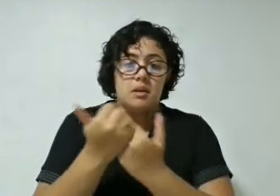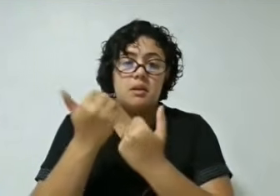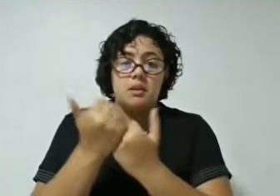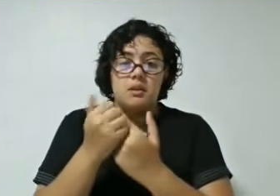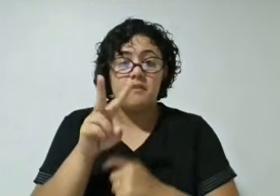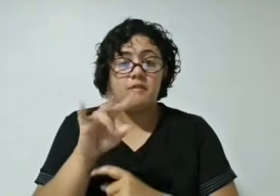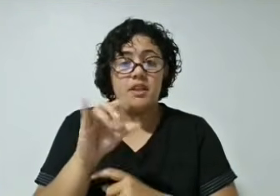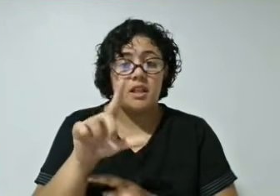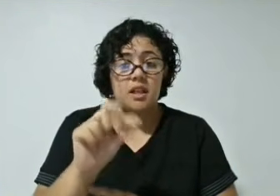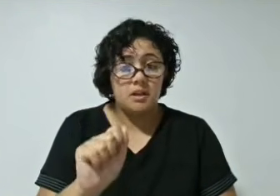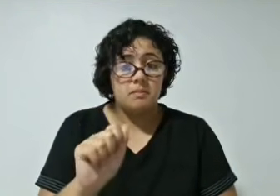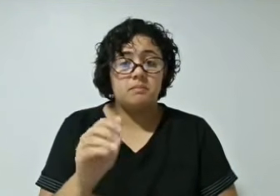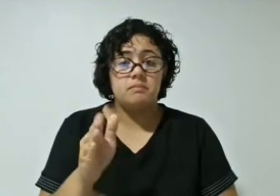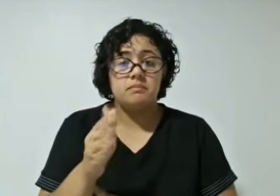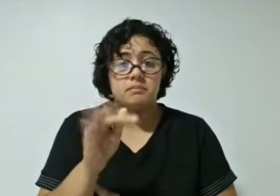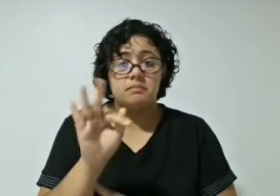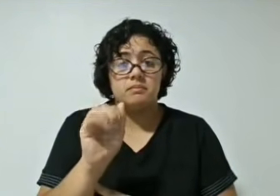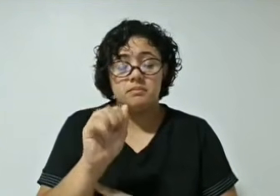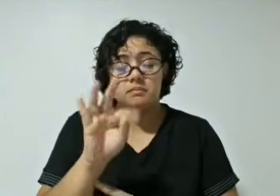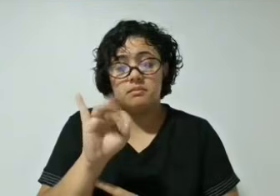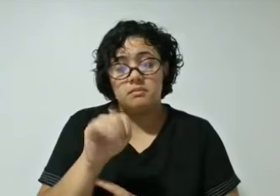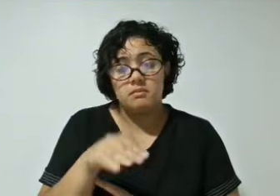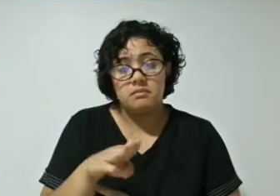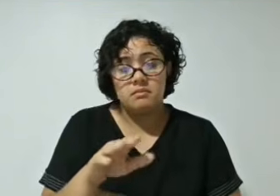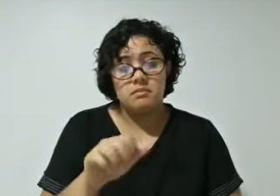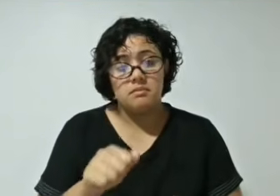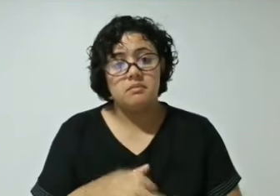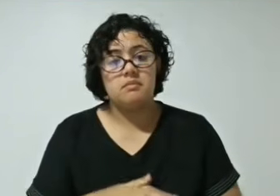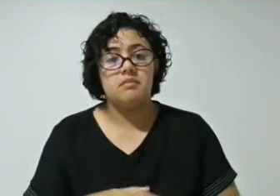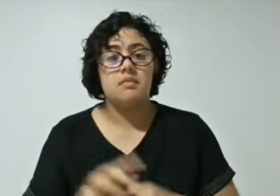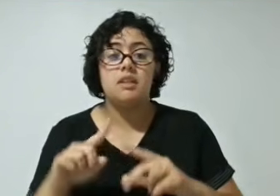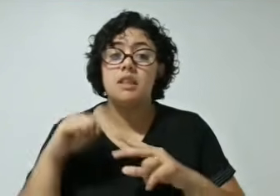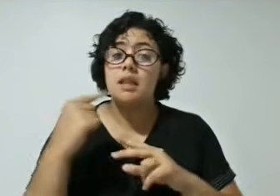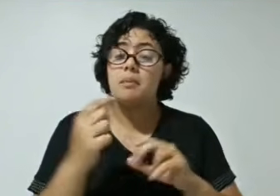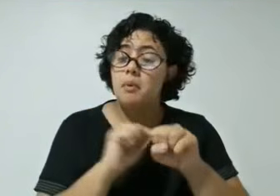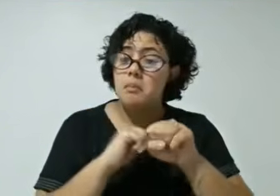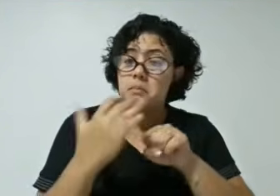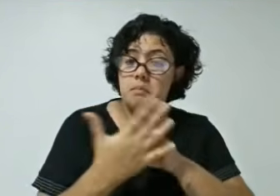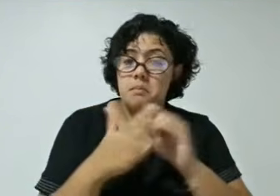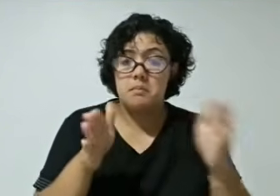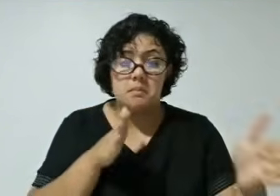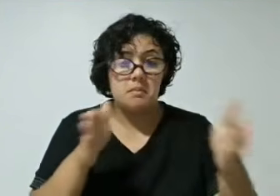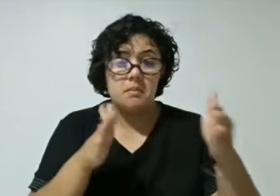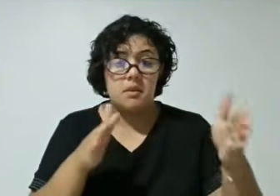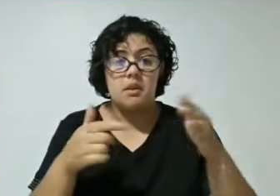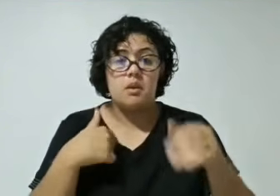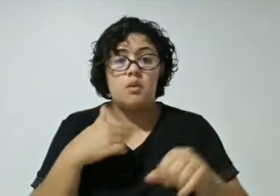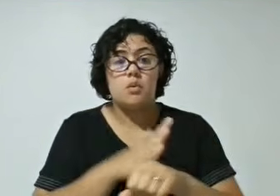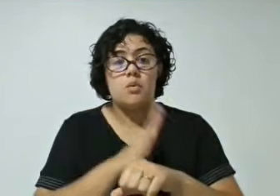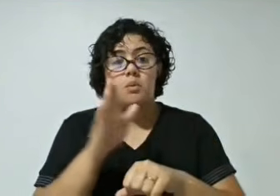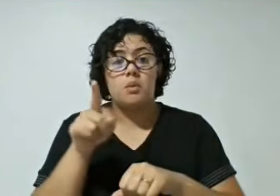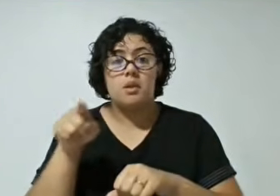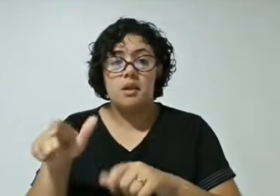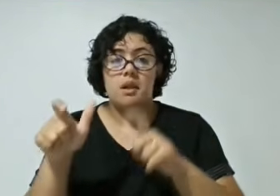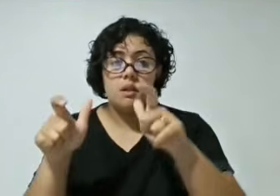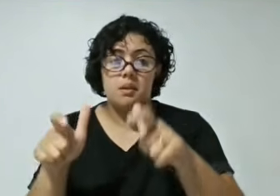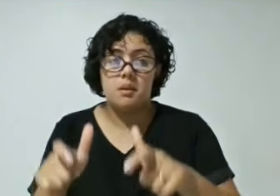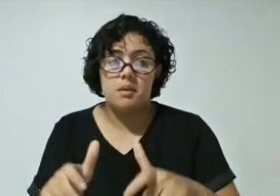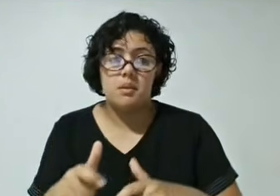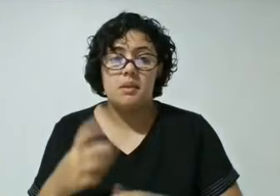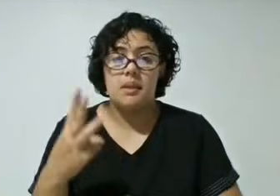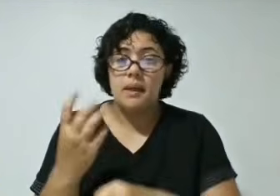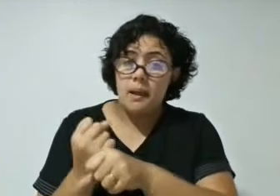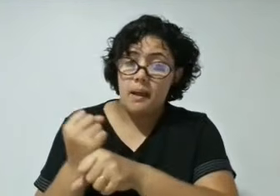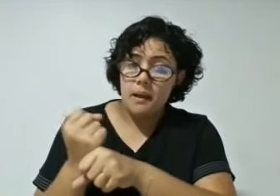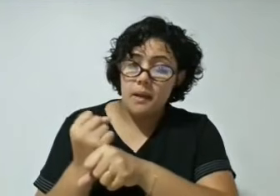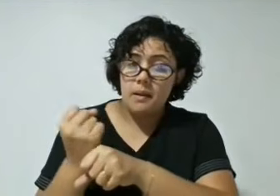Vila Marsola. E depois da pandemia, fui para o Centro Cultural Vila Expósito, fiquei lá 3 anos,